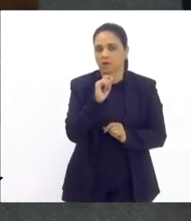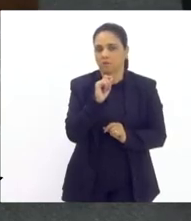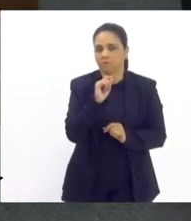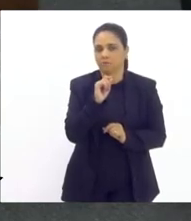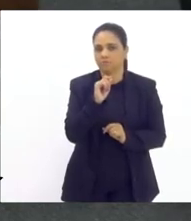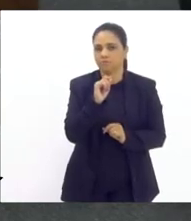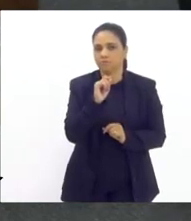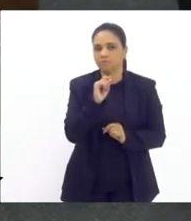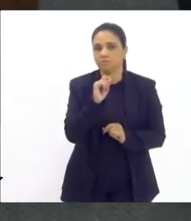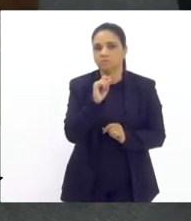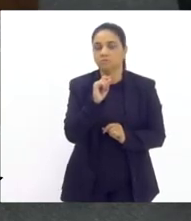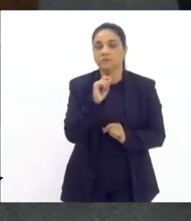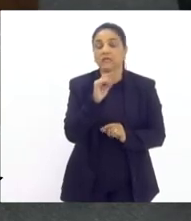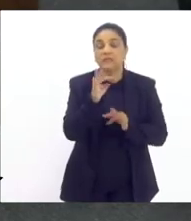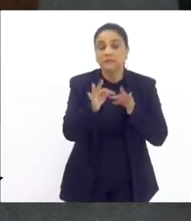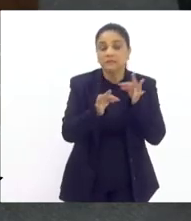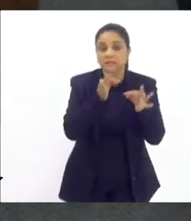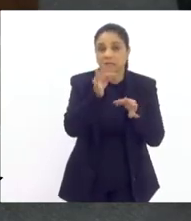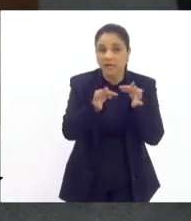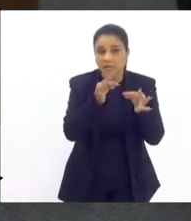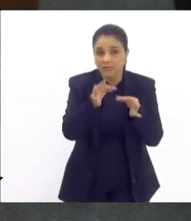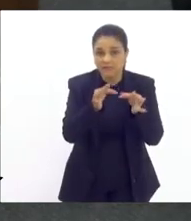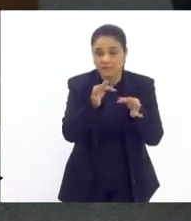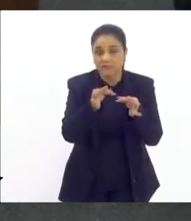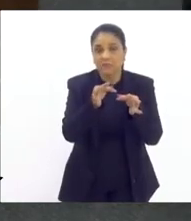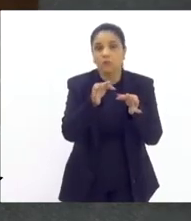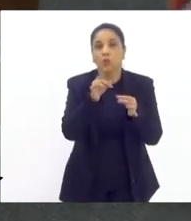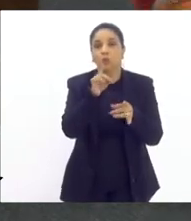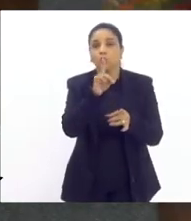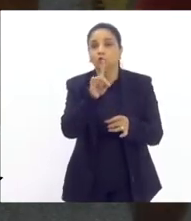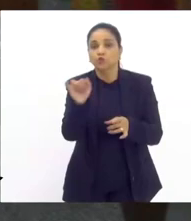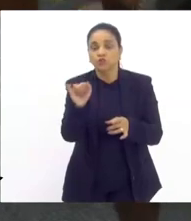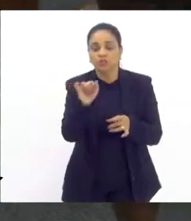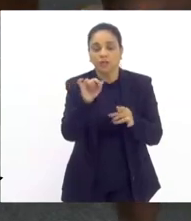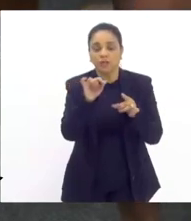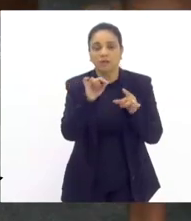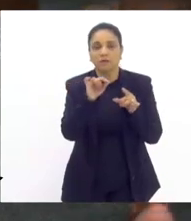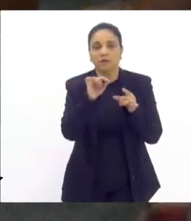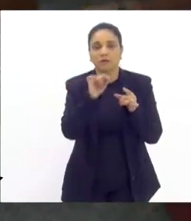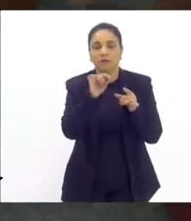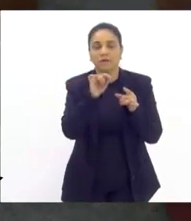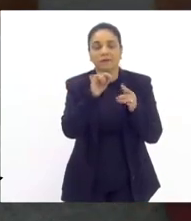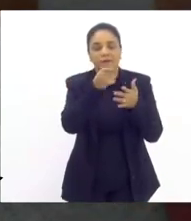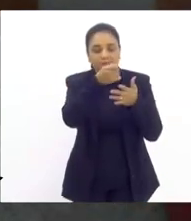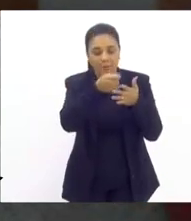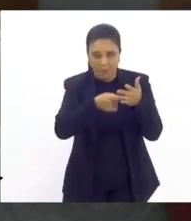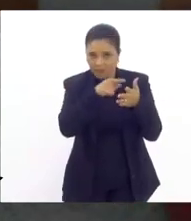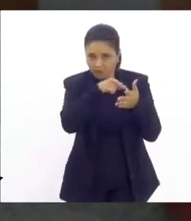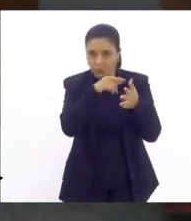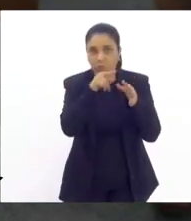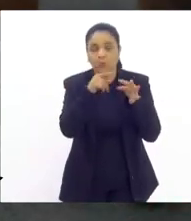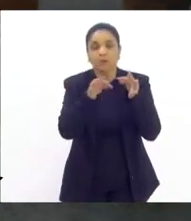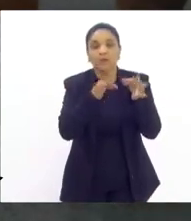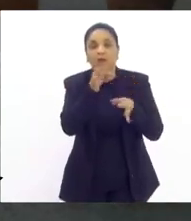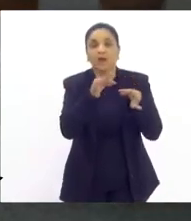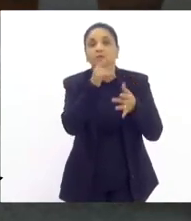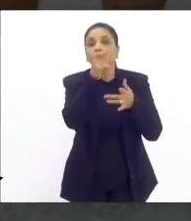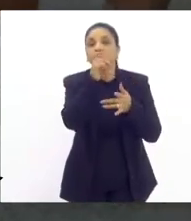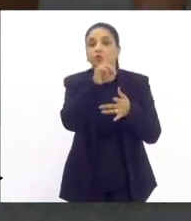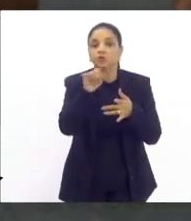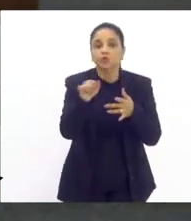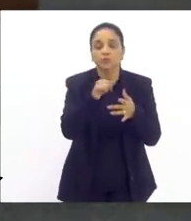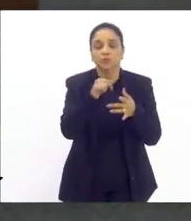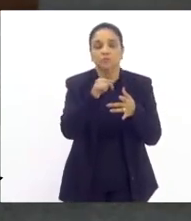em casos em dia de folga isso é uma situação que a gente tem que fazer uma reflexão porque está fora do ambiente